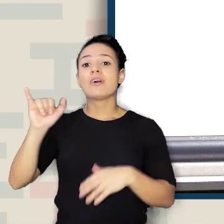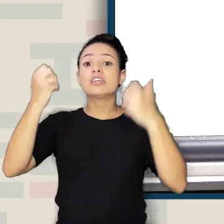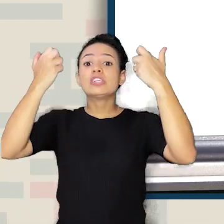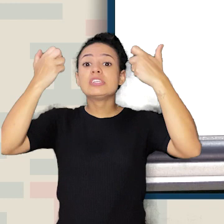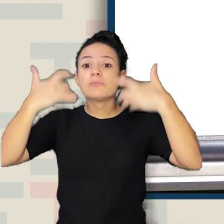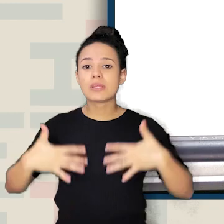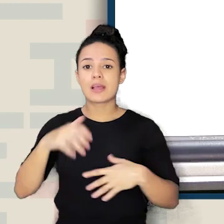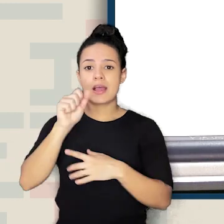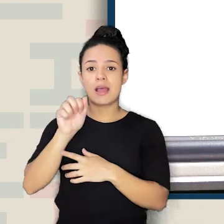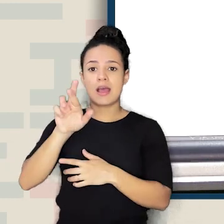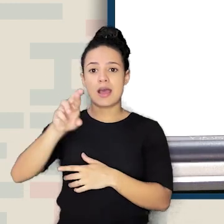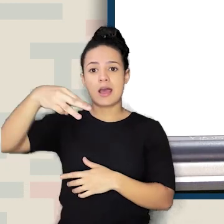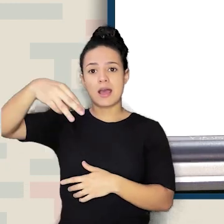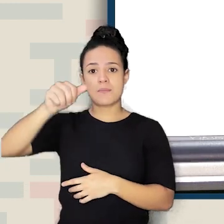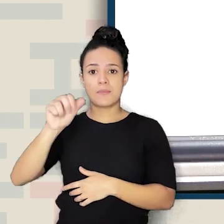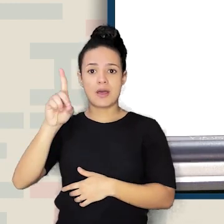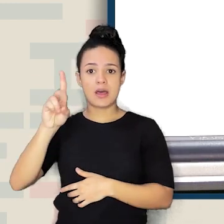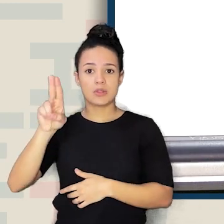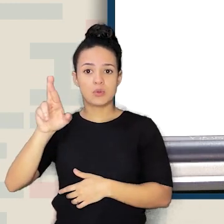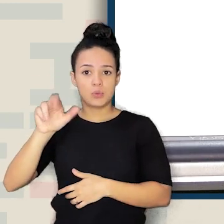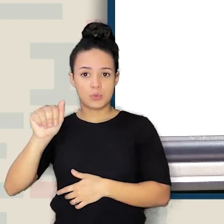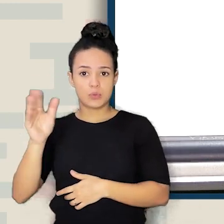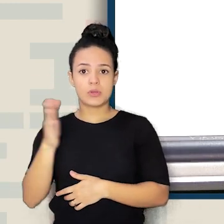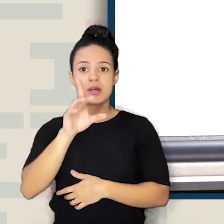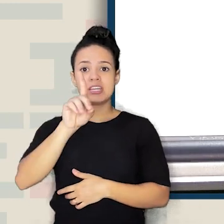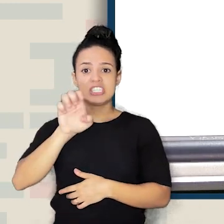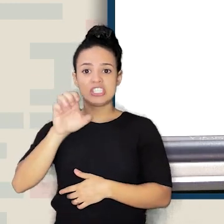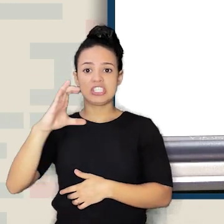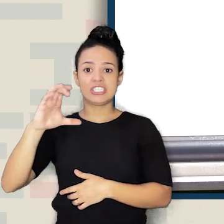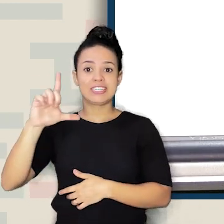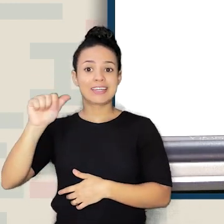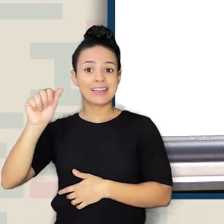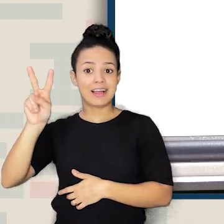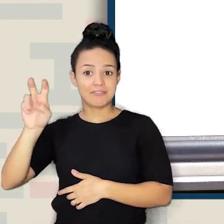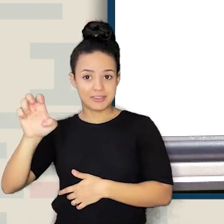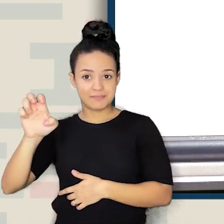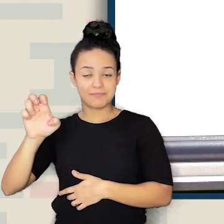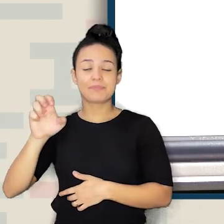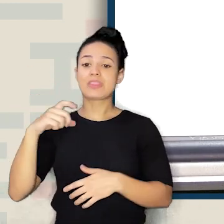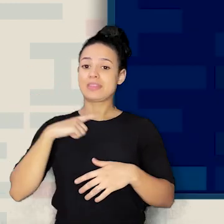clave. Vamos lá para a apresentação. Aqui no slide a gente tem